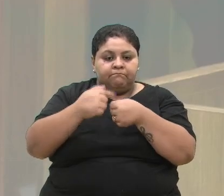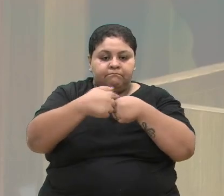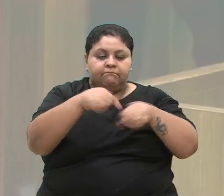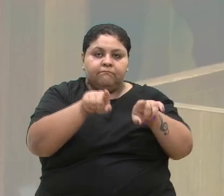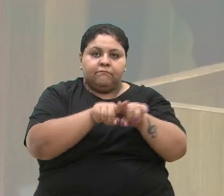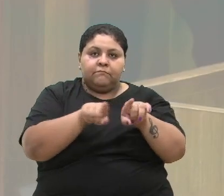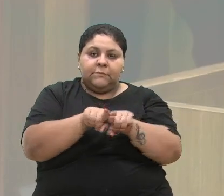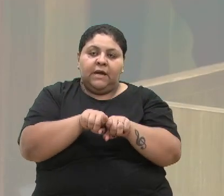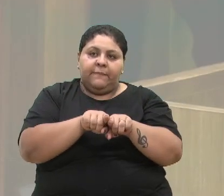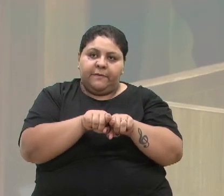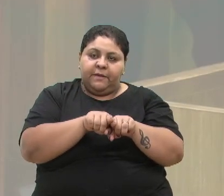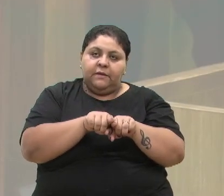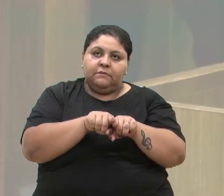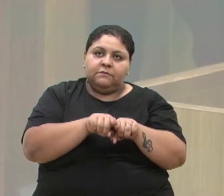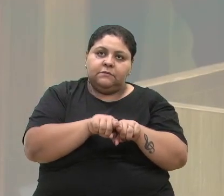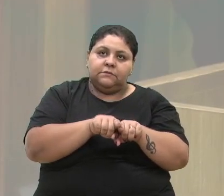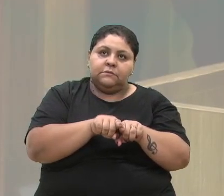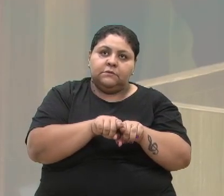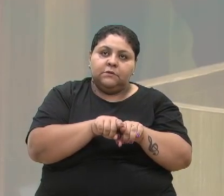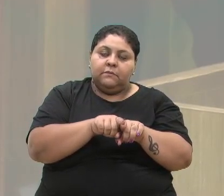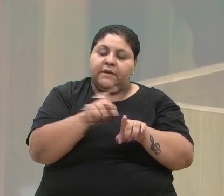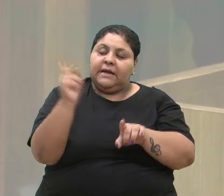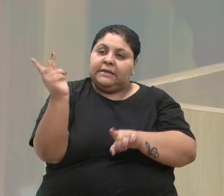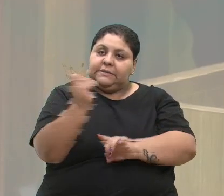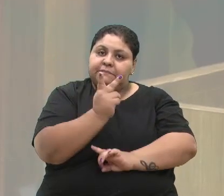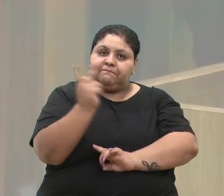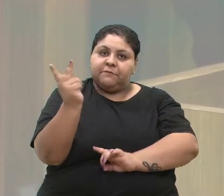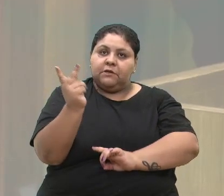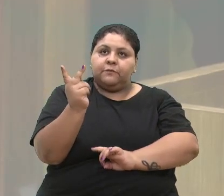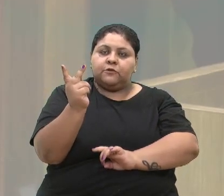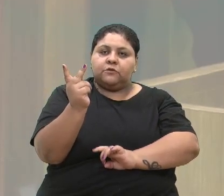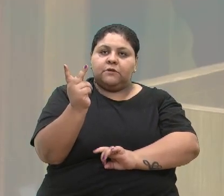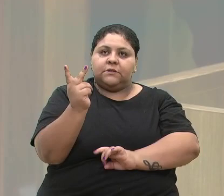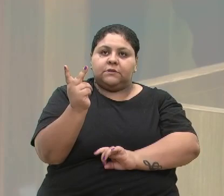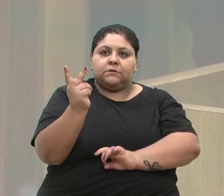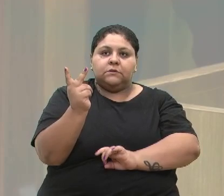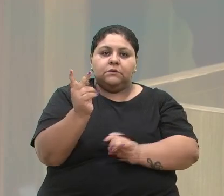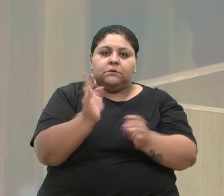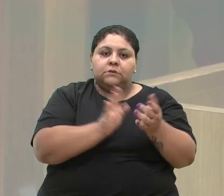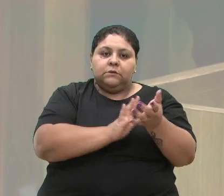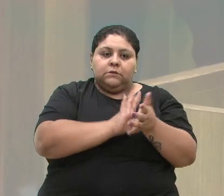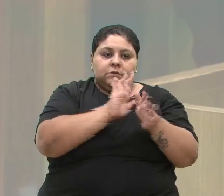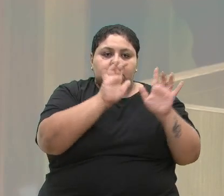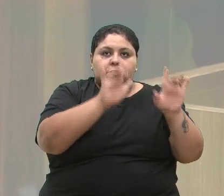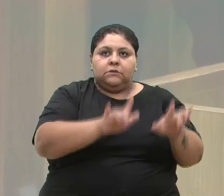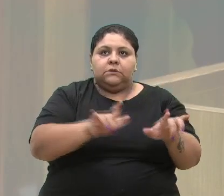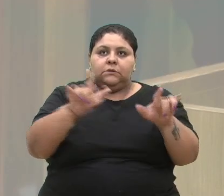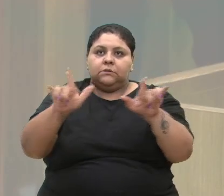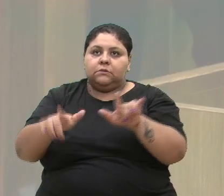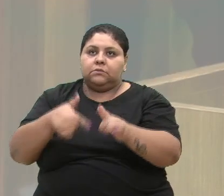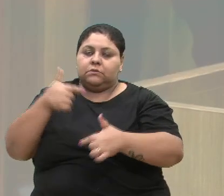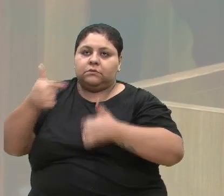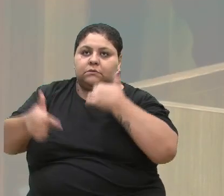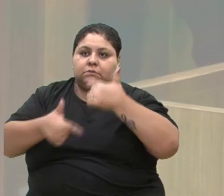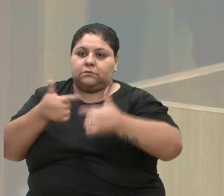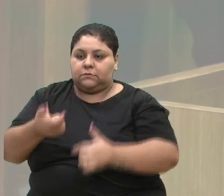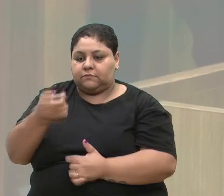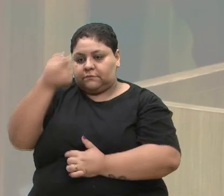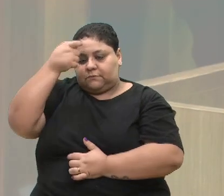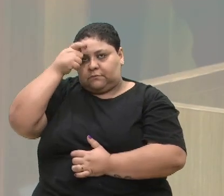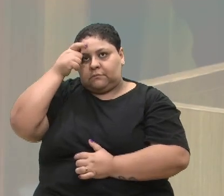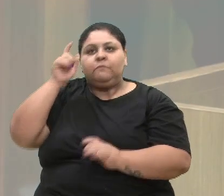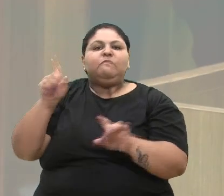situação. Ambos os dois não são áreas de minha atuação e do meu conhecimento